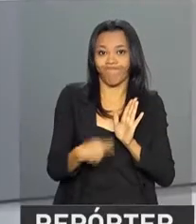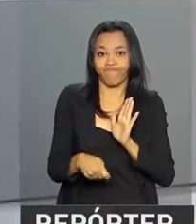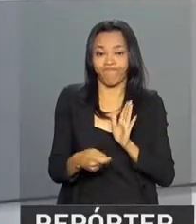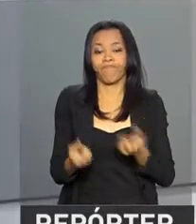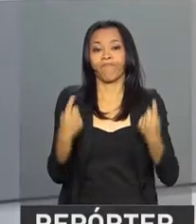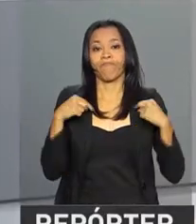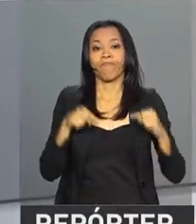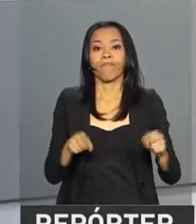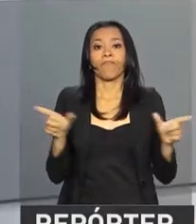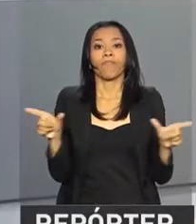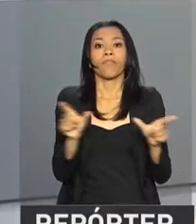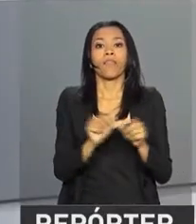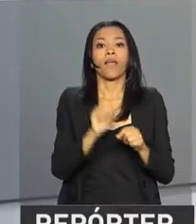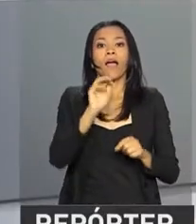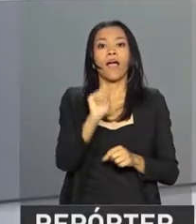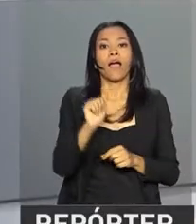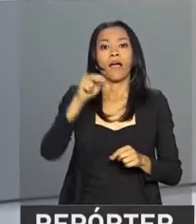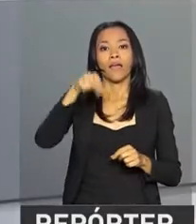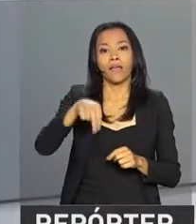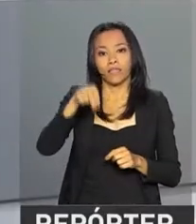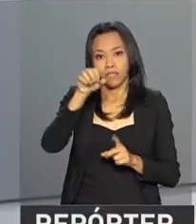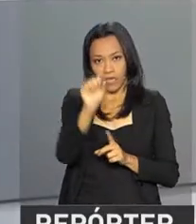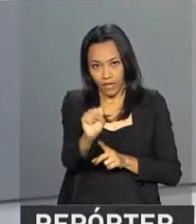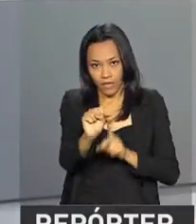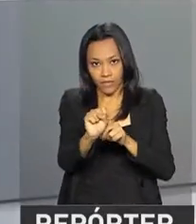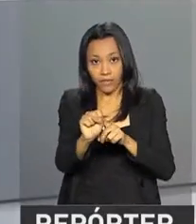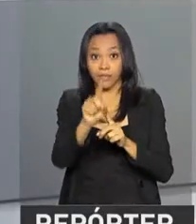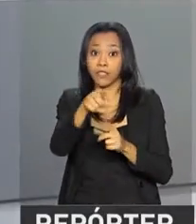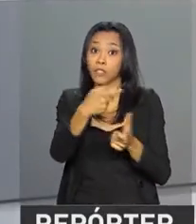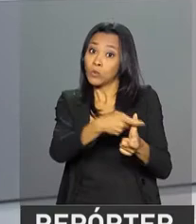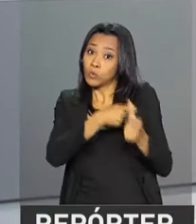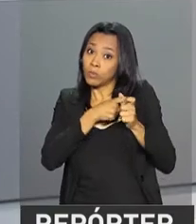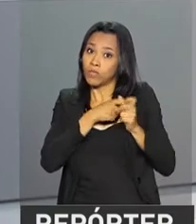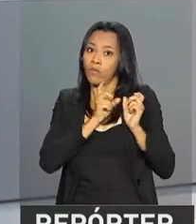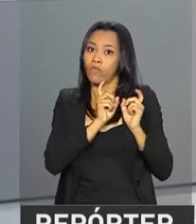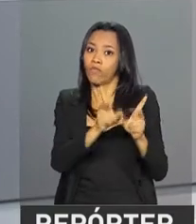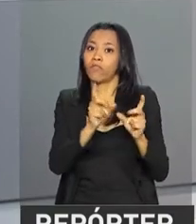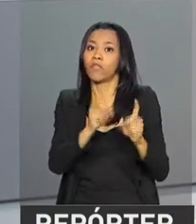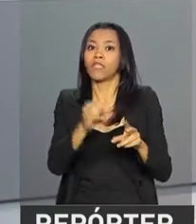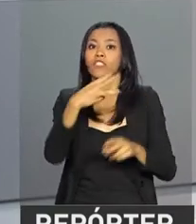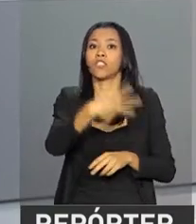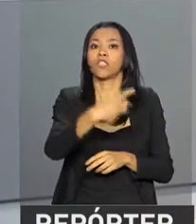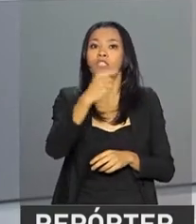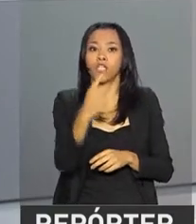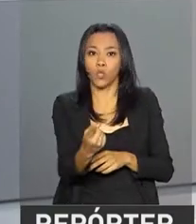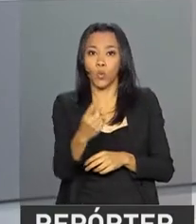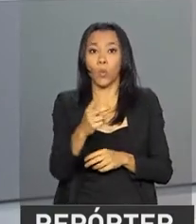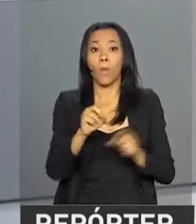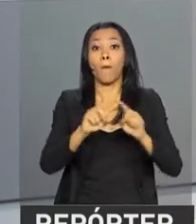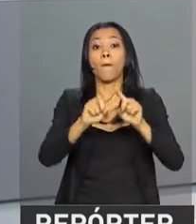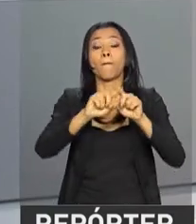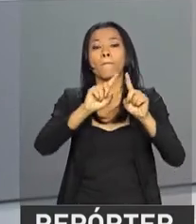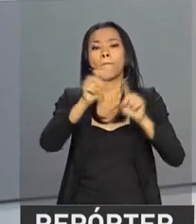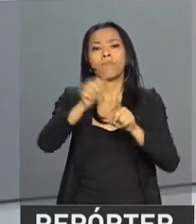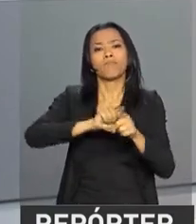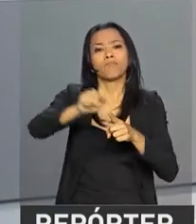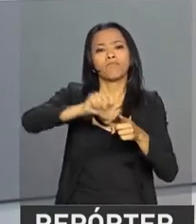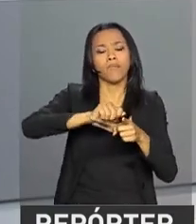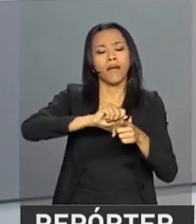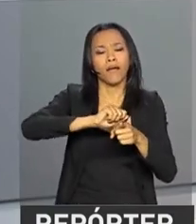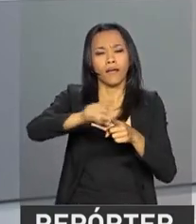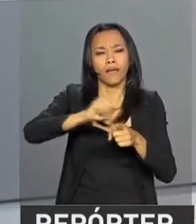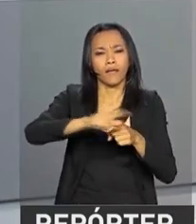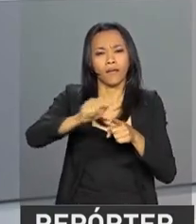agência nacional de saúde sns suspendeu a comercialização de 31 planos de saúde de dez operadoras